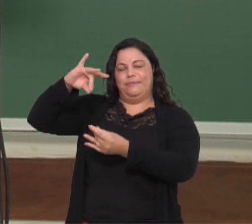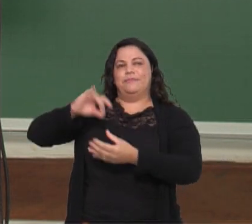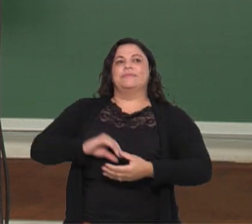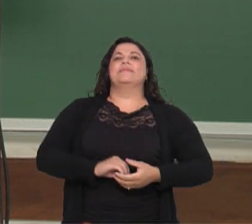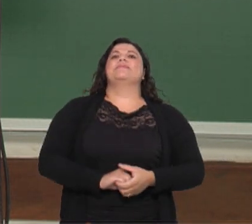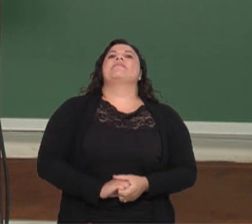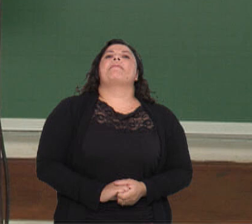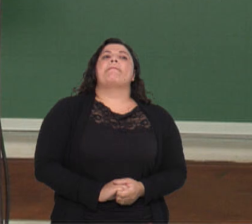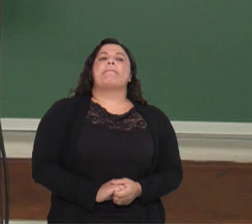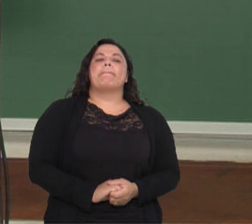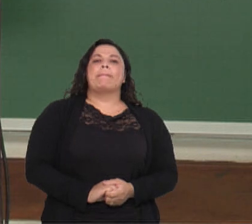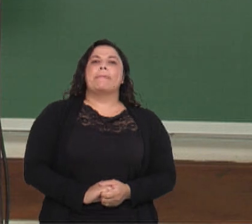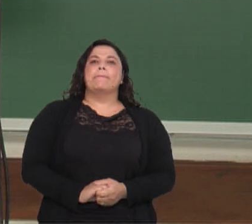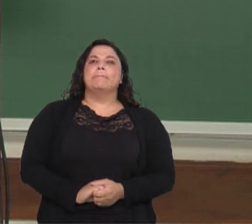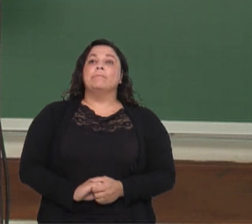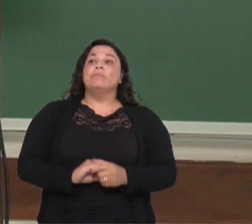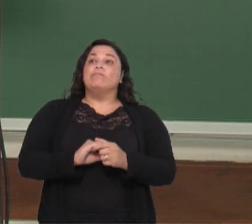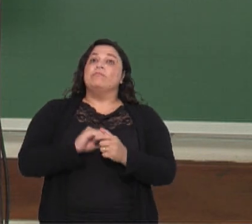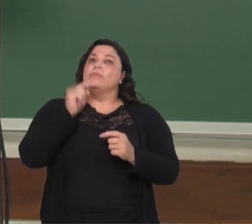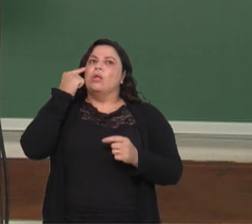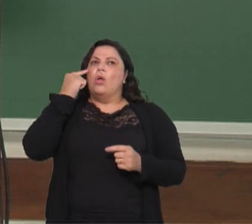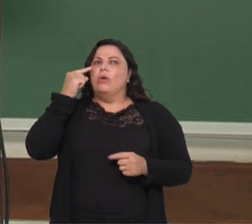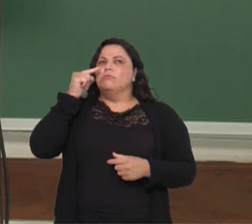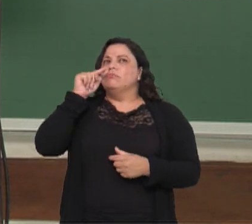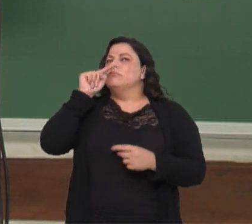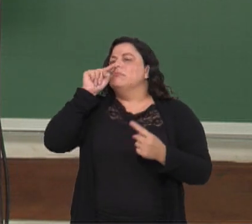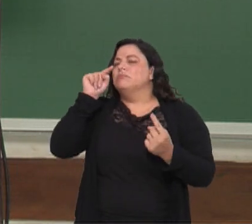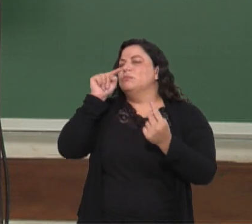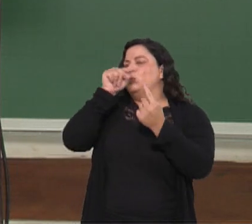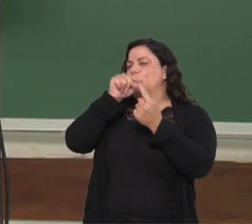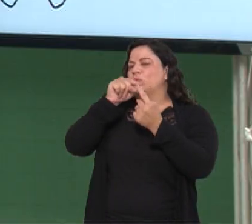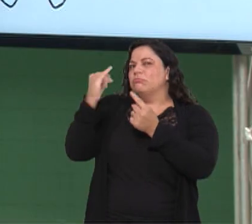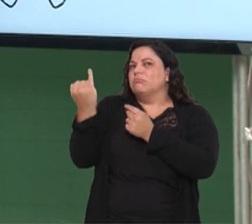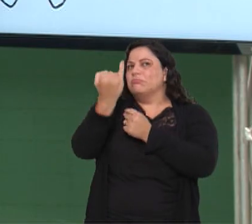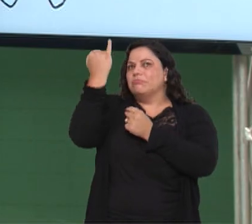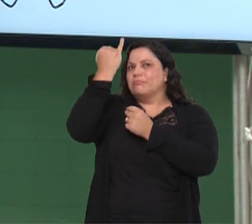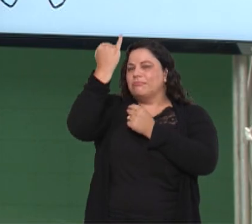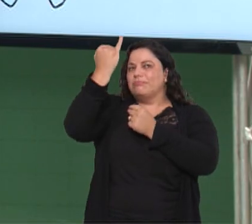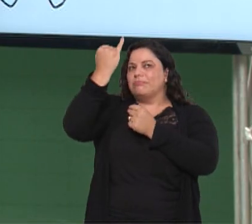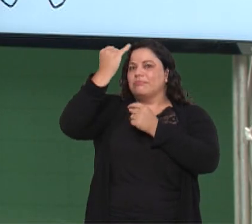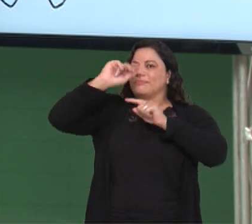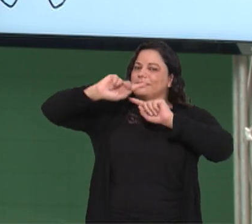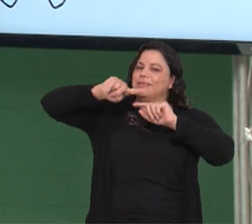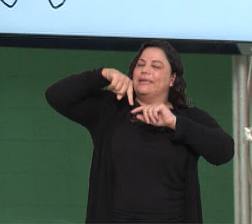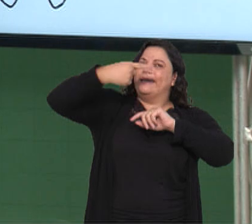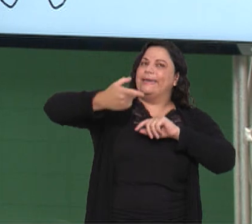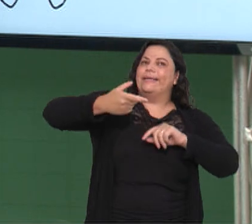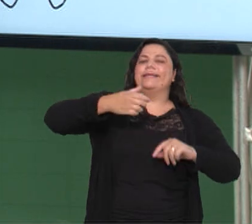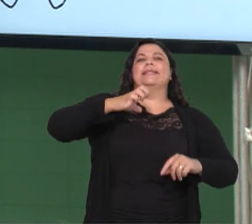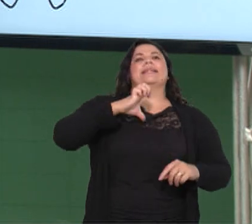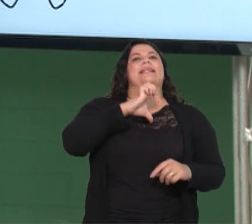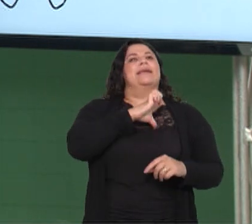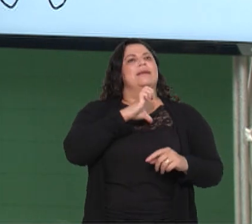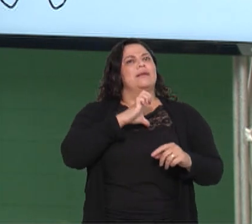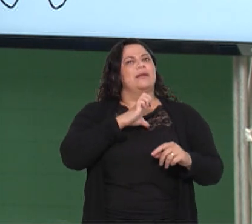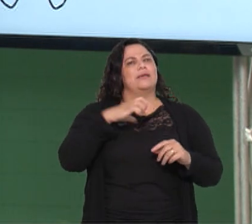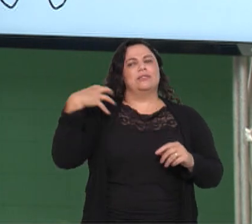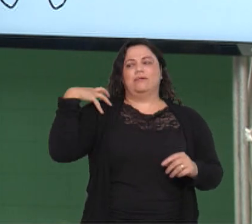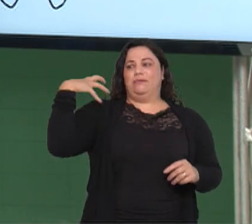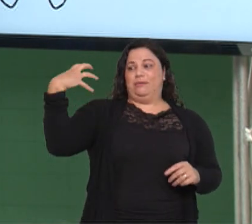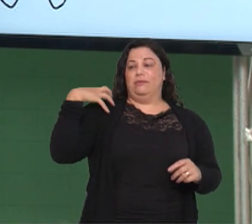Outro ponto importante é que, além dessa parte da ética, tá, Platão também vai trabalhar